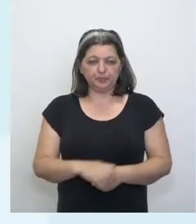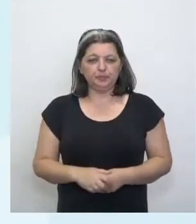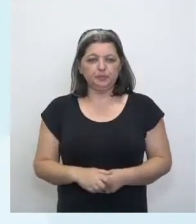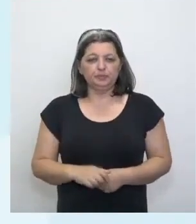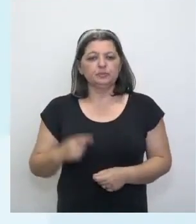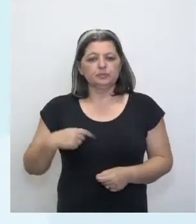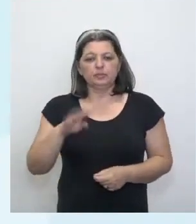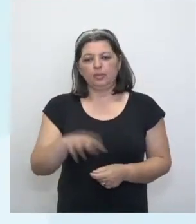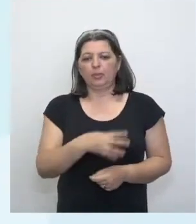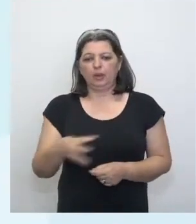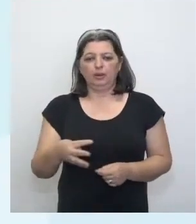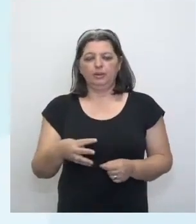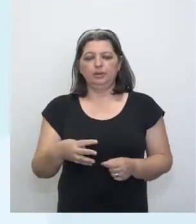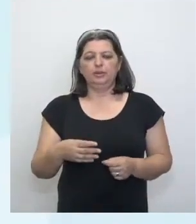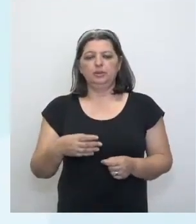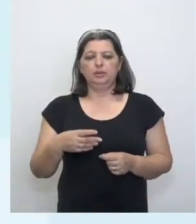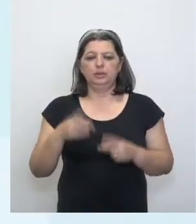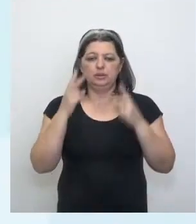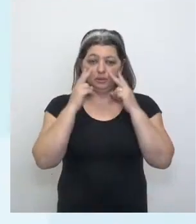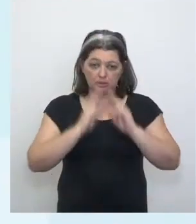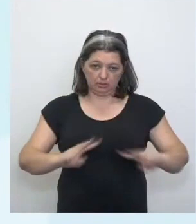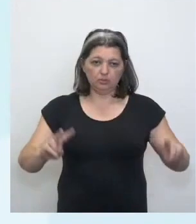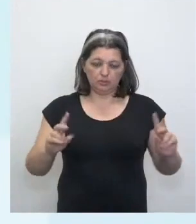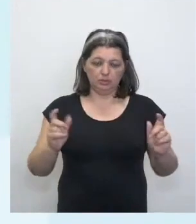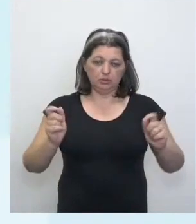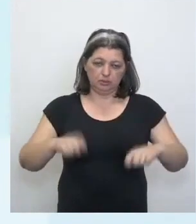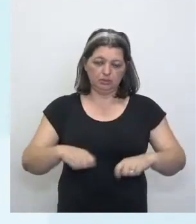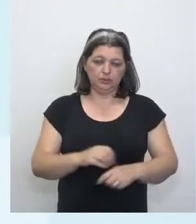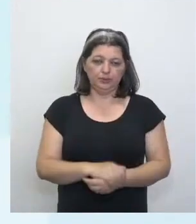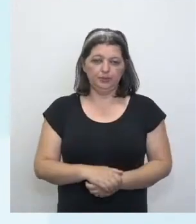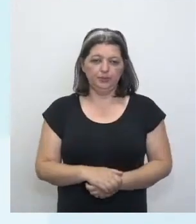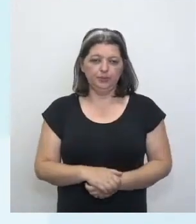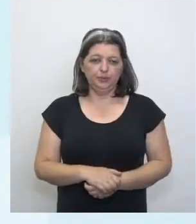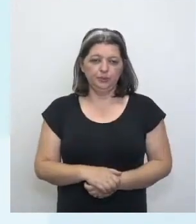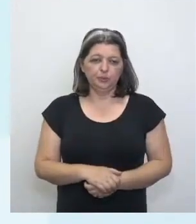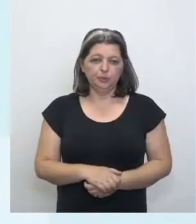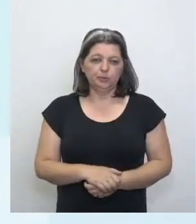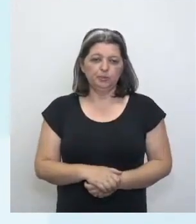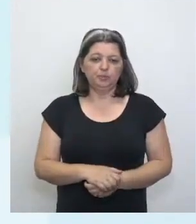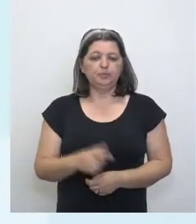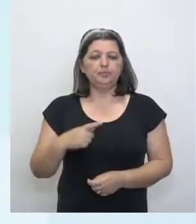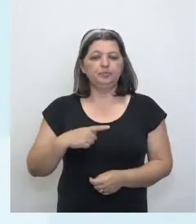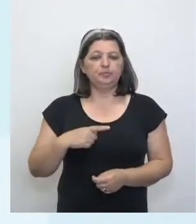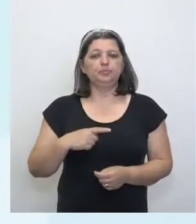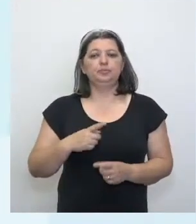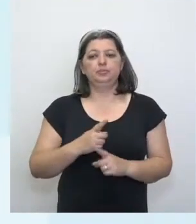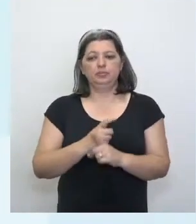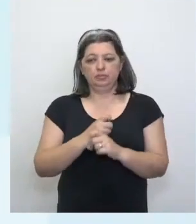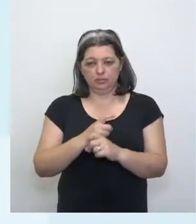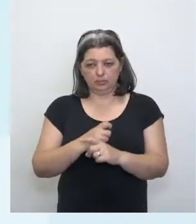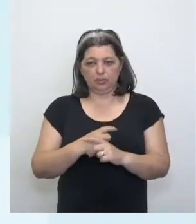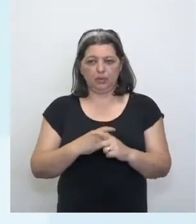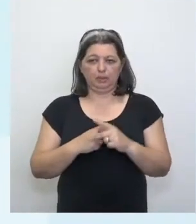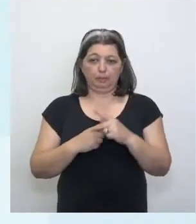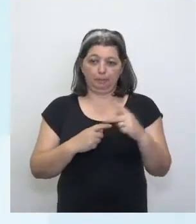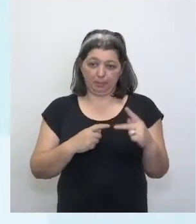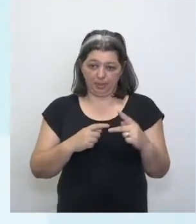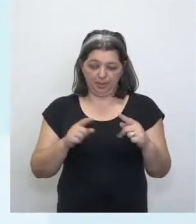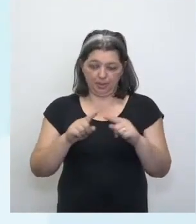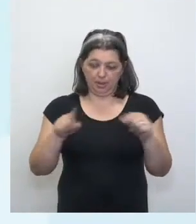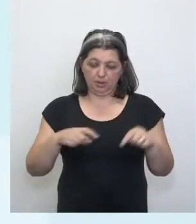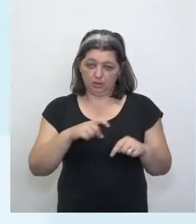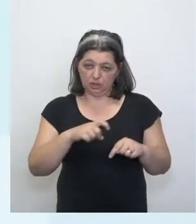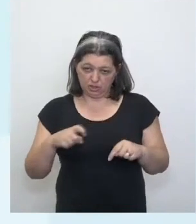de uma tabela para ficar mais visual possível para vocês, tá bom? A gente vai ter o polinômio p de x, a gente vai anotar